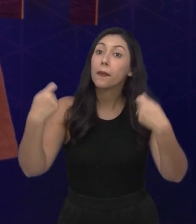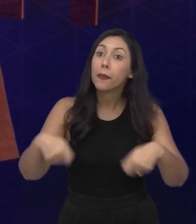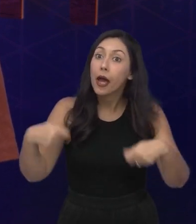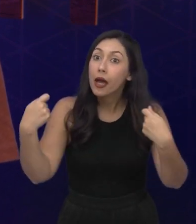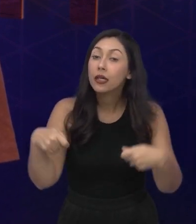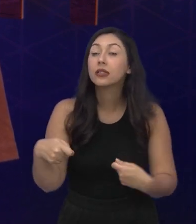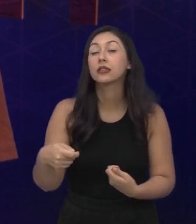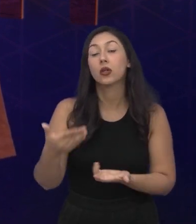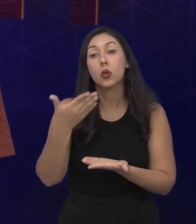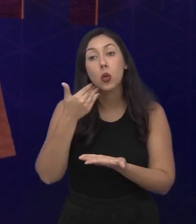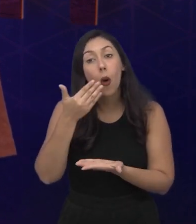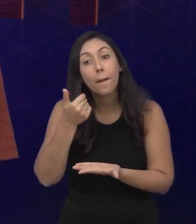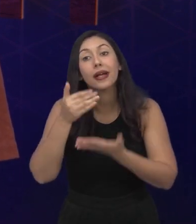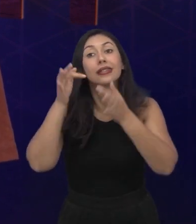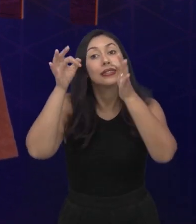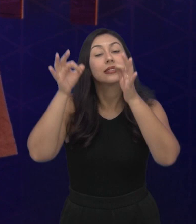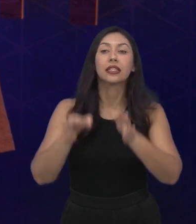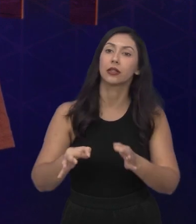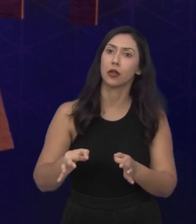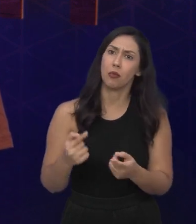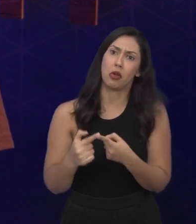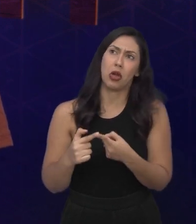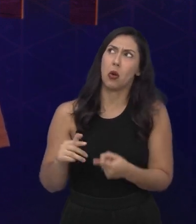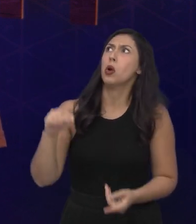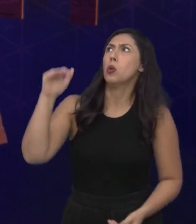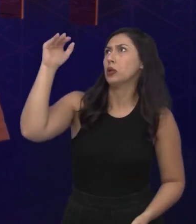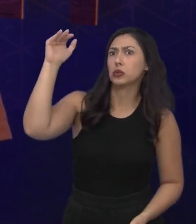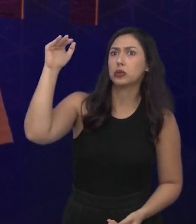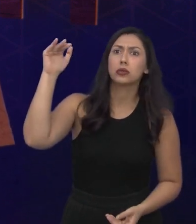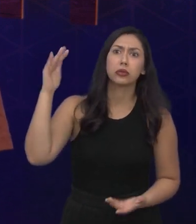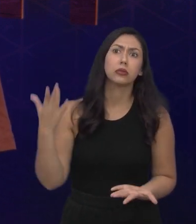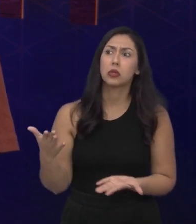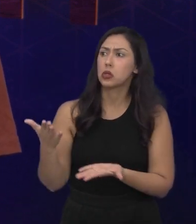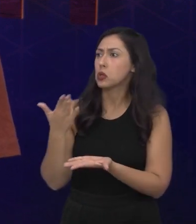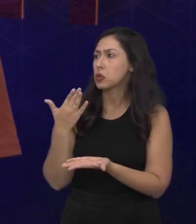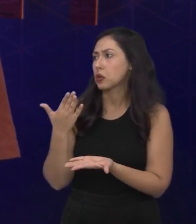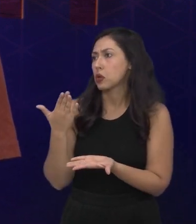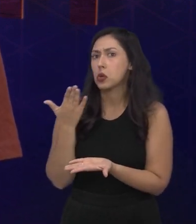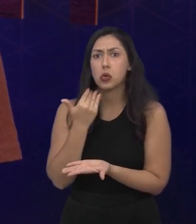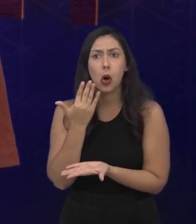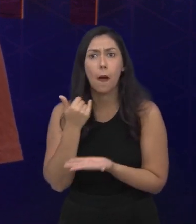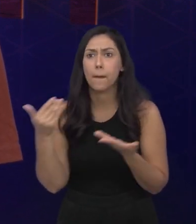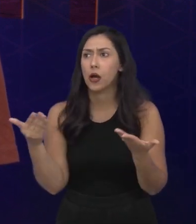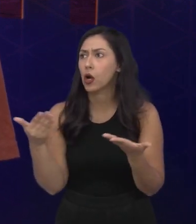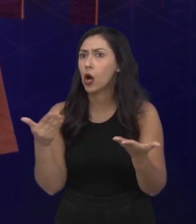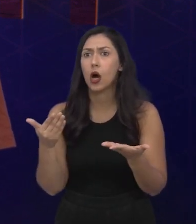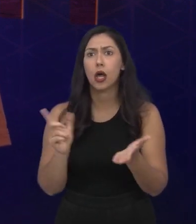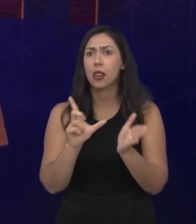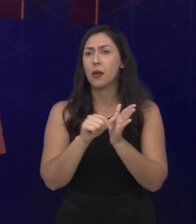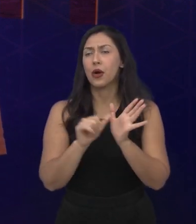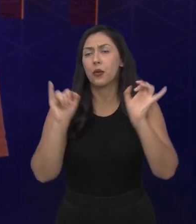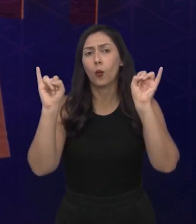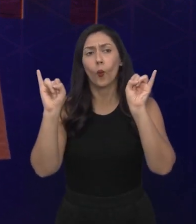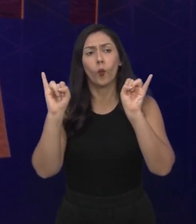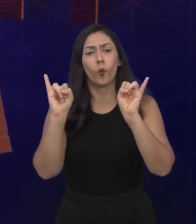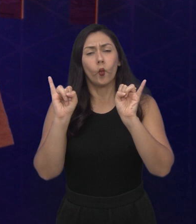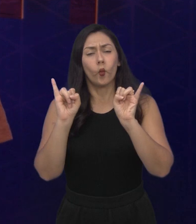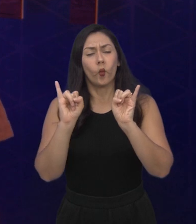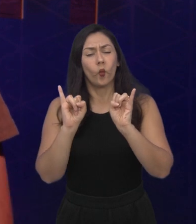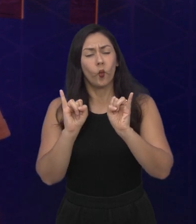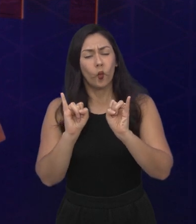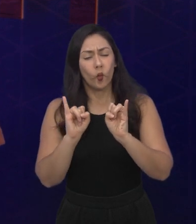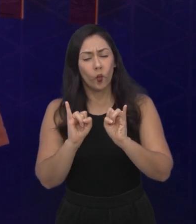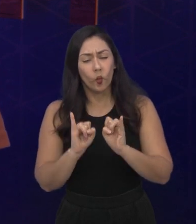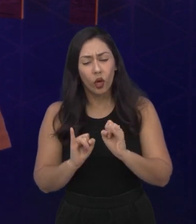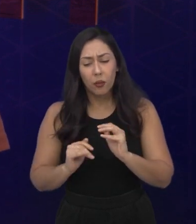de alimentação certa, né? Não é igual um adulto que daqui a pouco ele começa a emagrecer e